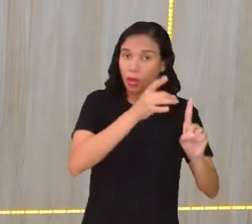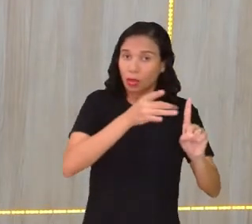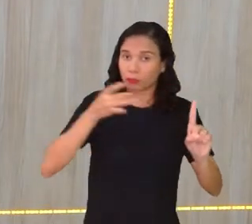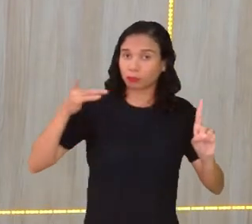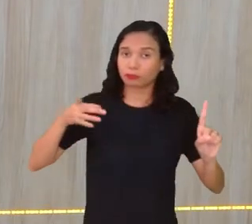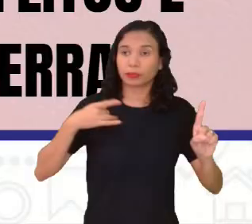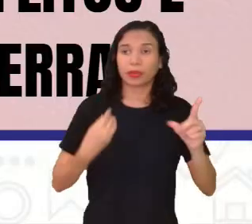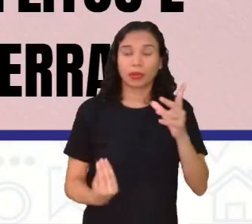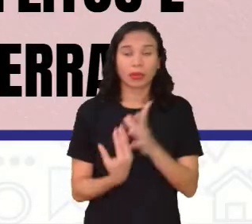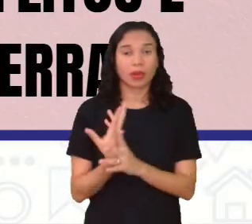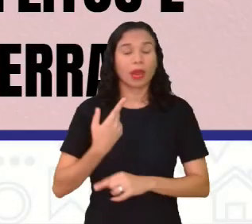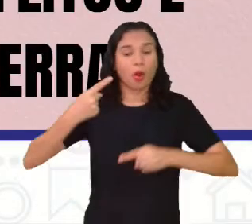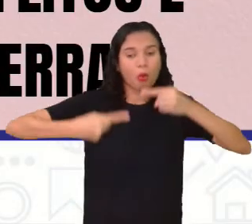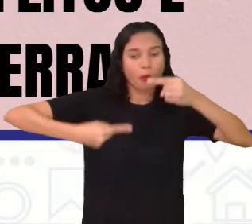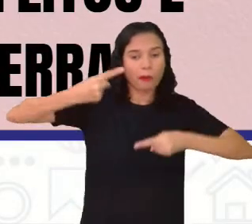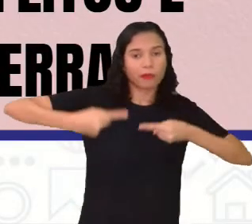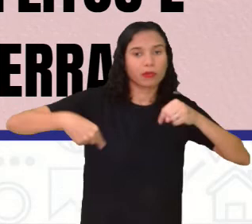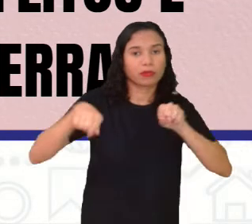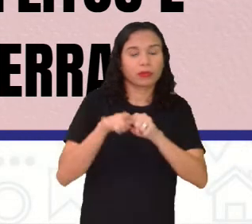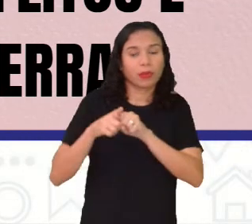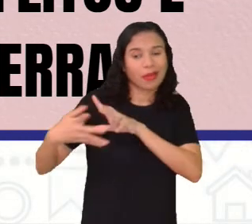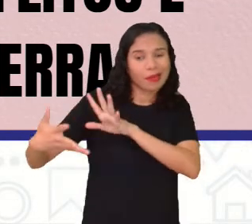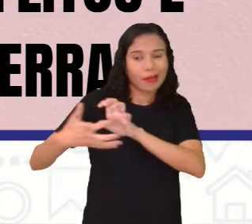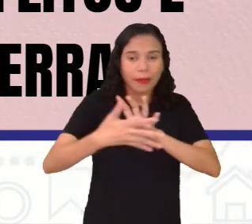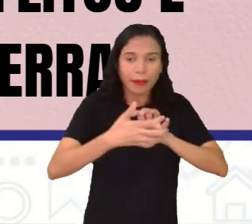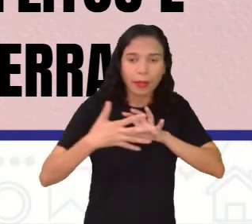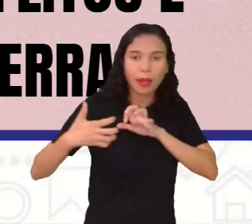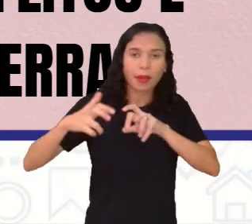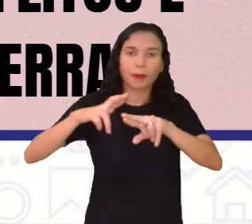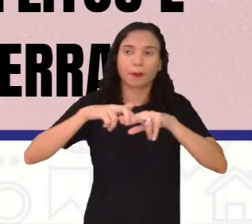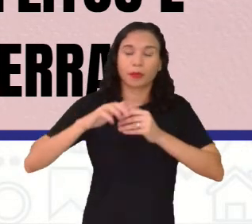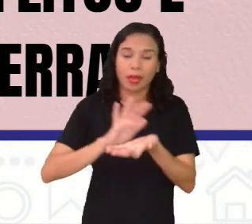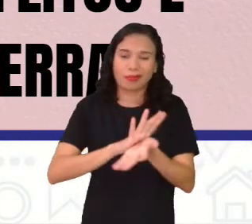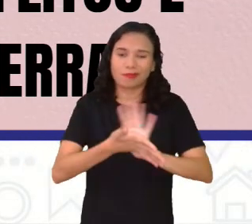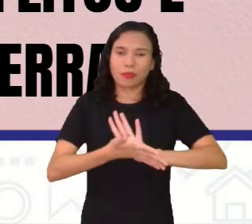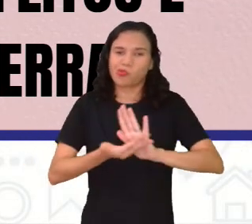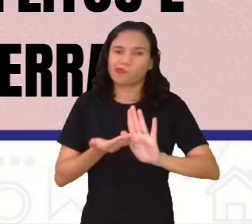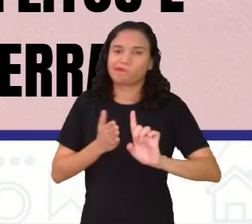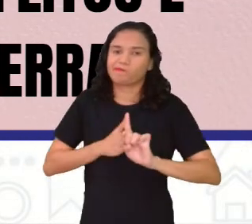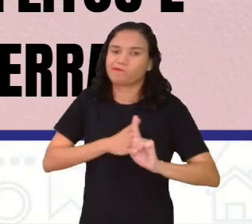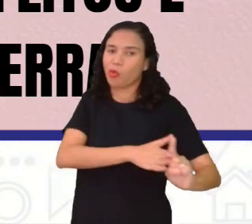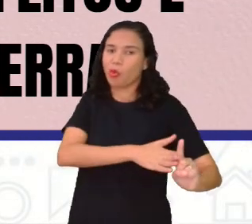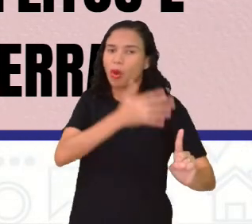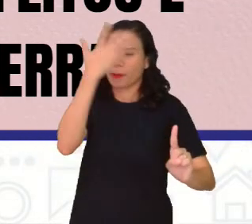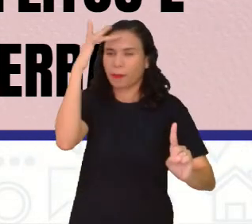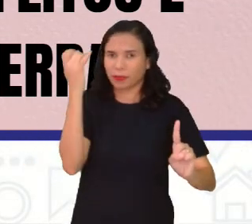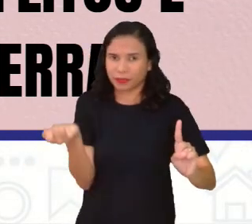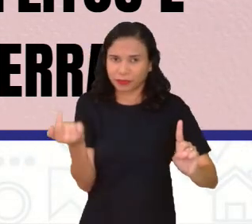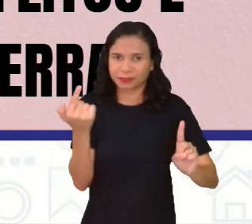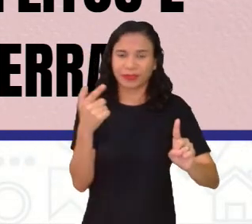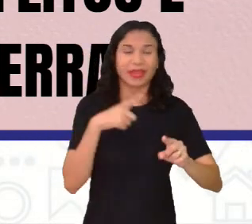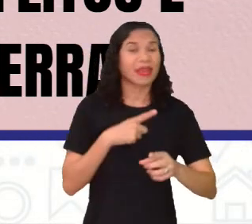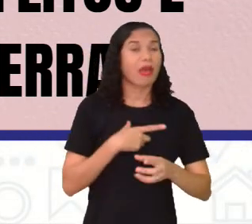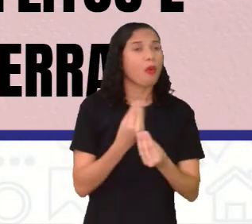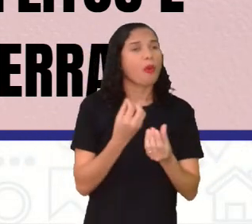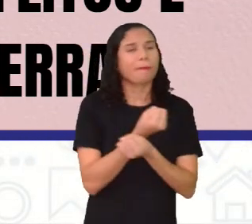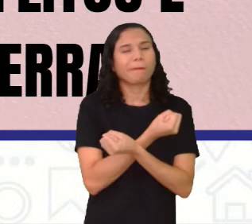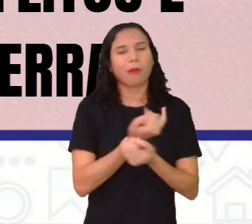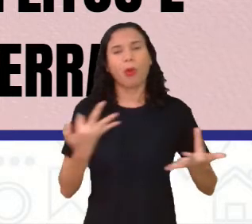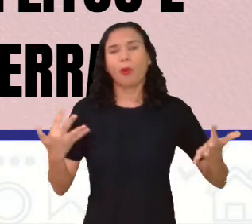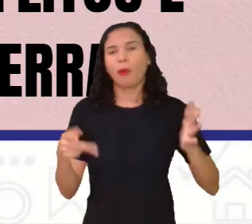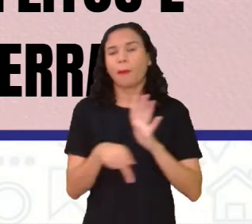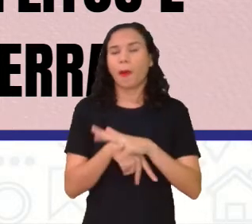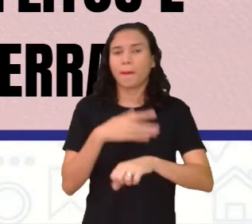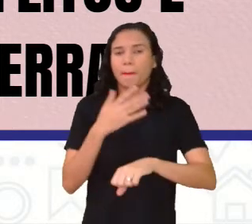a geração de conflitos e guerras, né? Por conta, né, dessa aversão a estrangeiros, a gente já teve vários episódios na